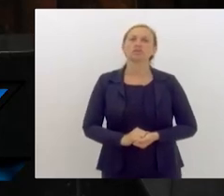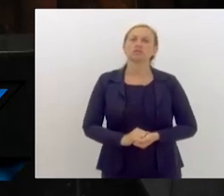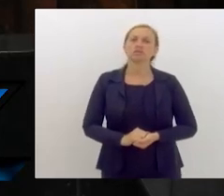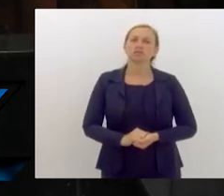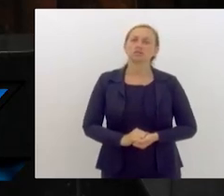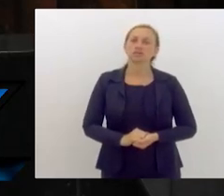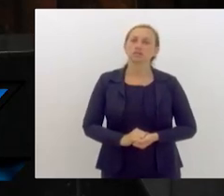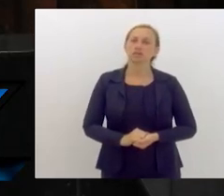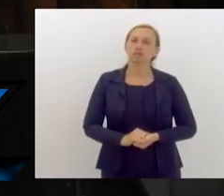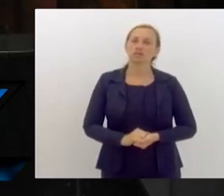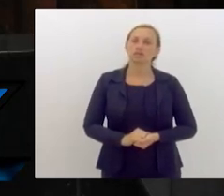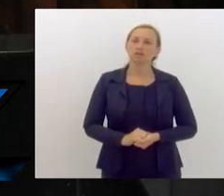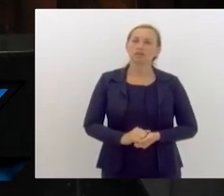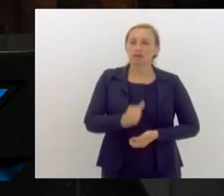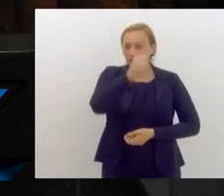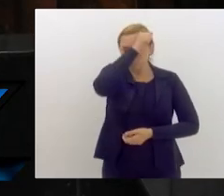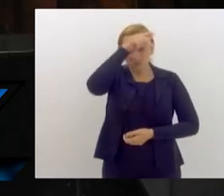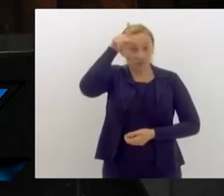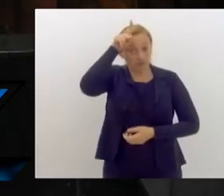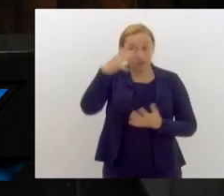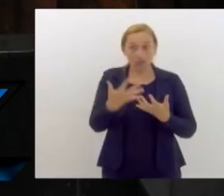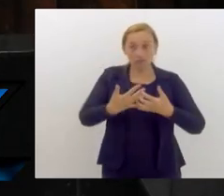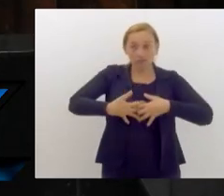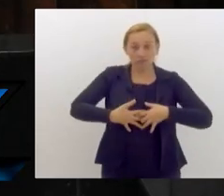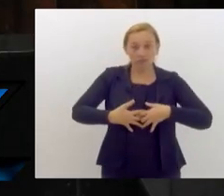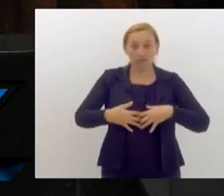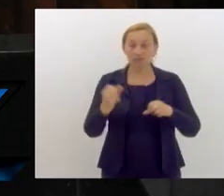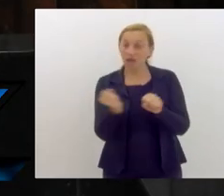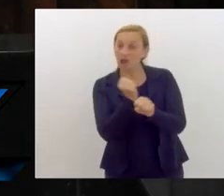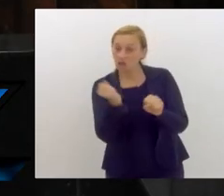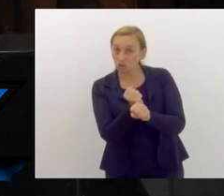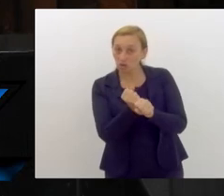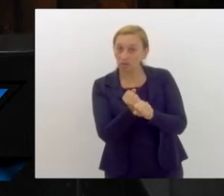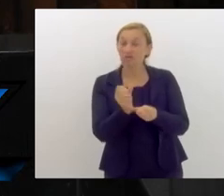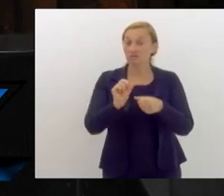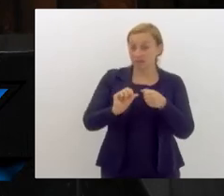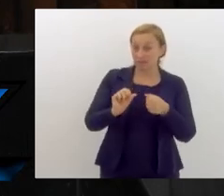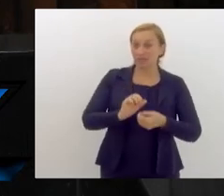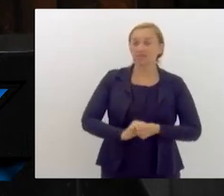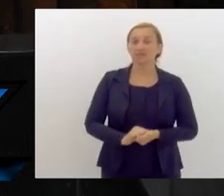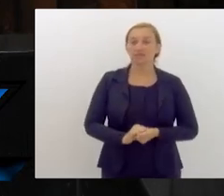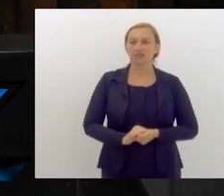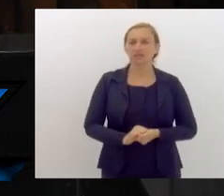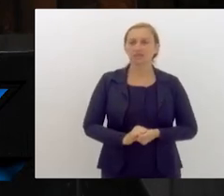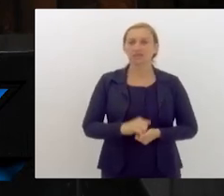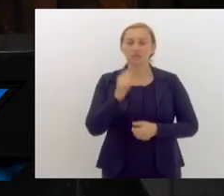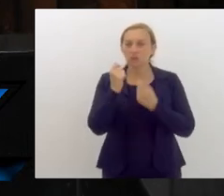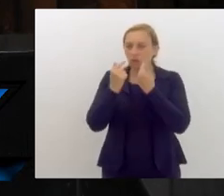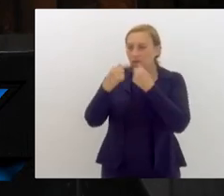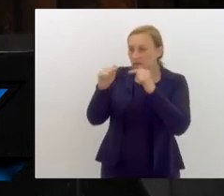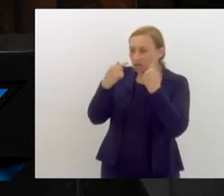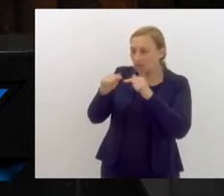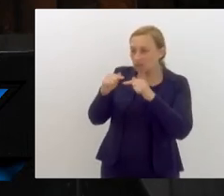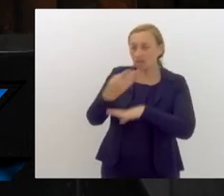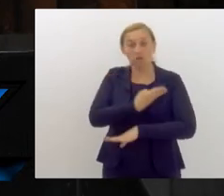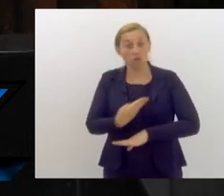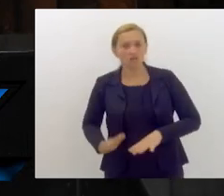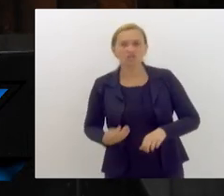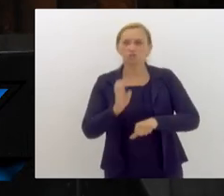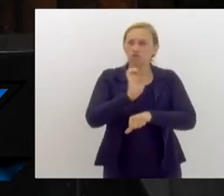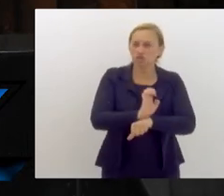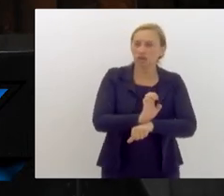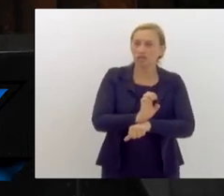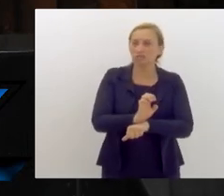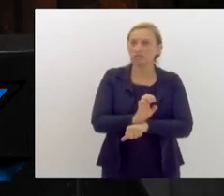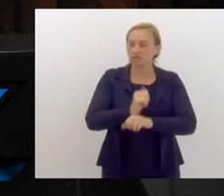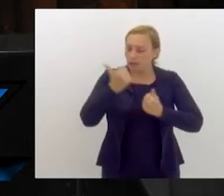invés da Prefeitura de Petrópolis está fazendo as obras que deveriam fazer e fazendo críticas ao governo do estado que tem